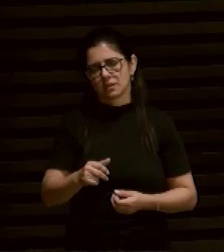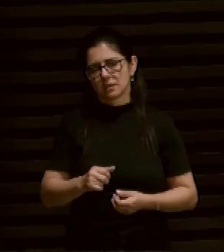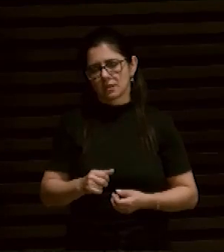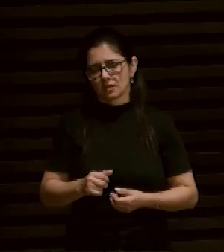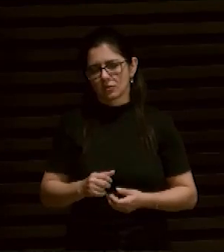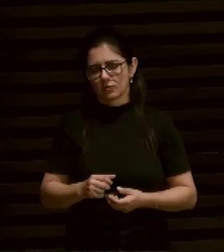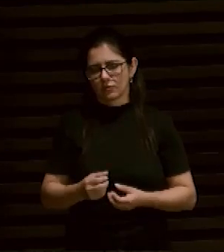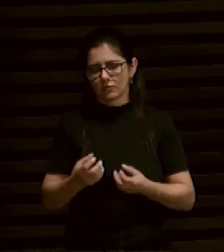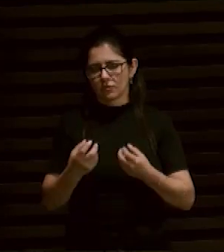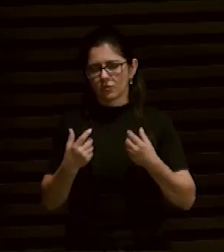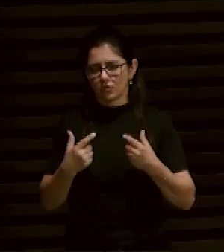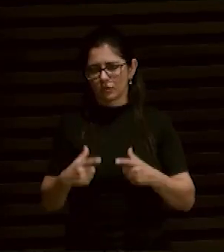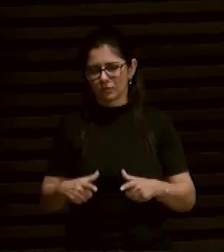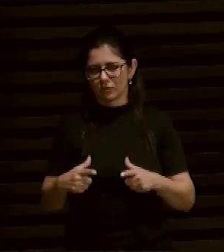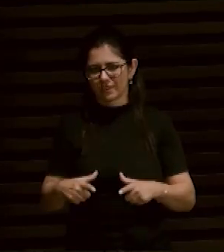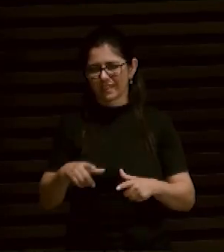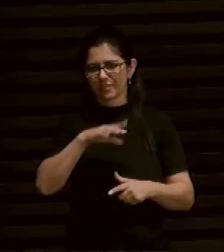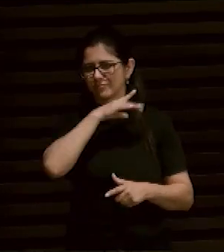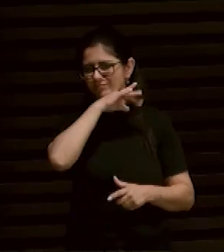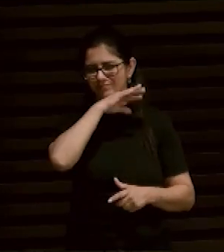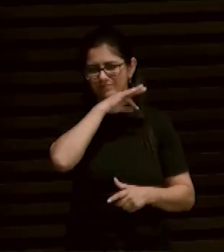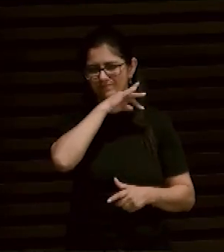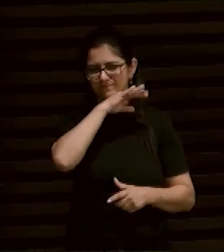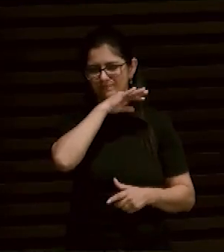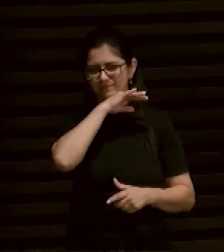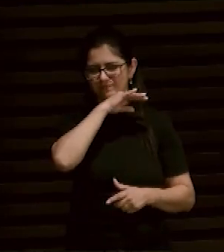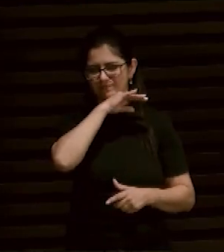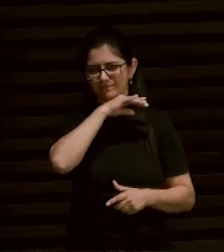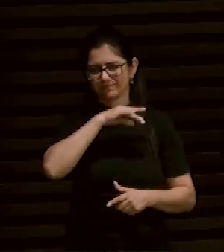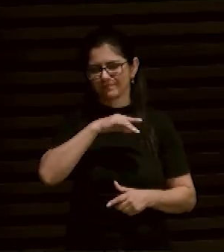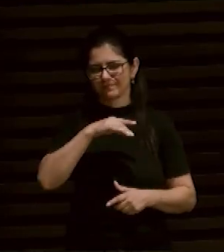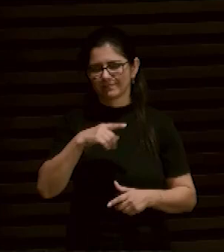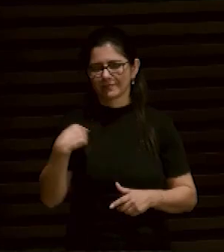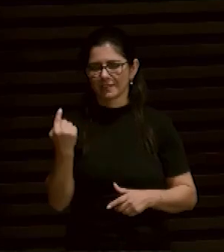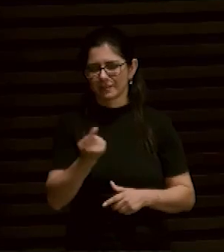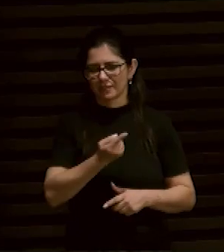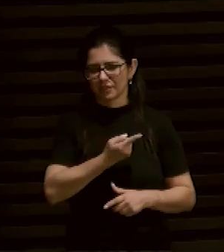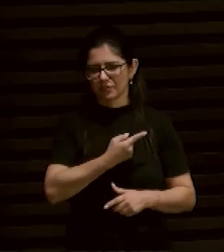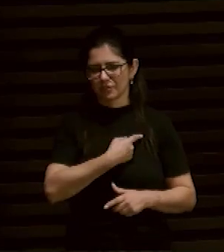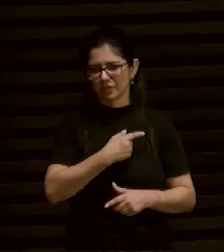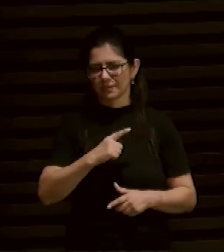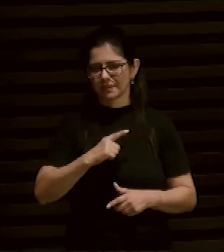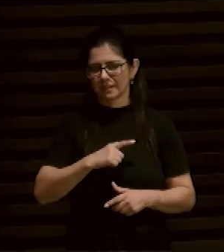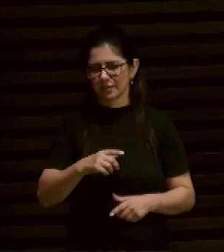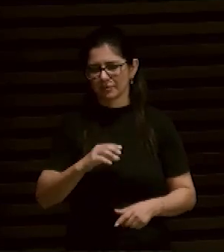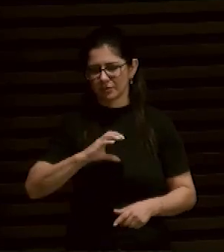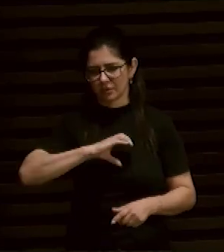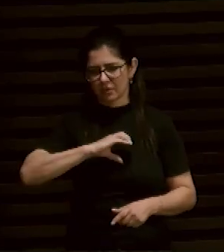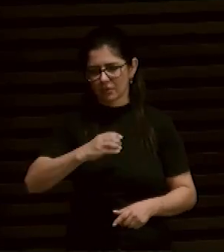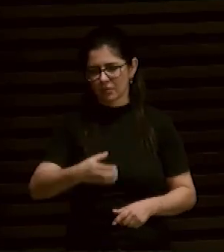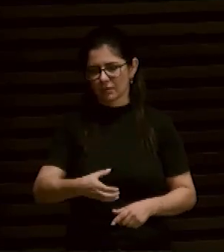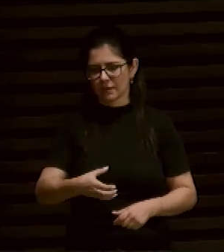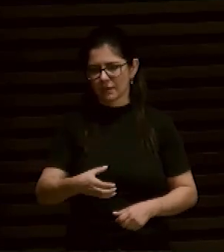desfavorável, que nós, incumbidos pelo Senhor, tenhamos coragem, Pai, de sermos usados pelo